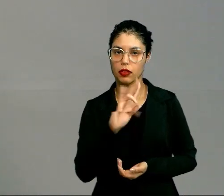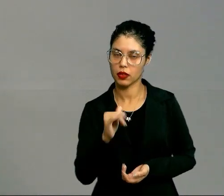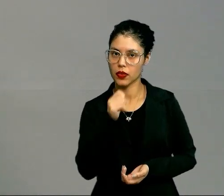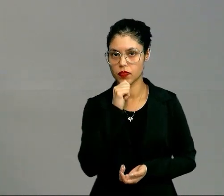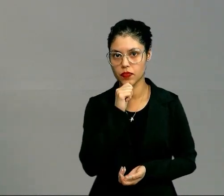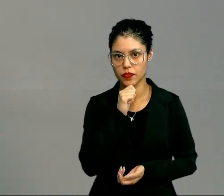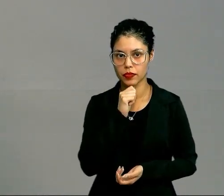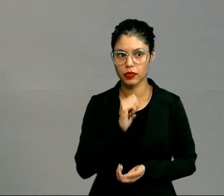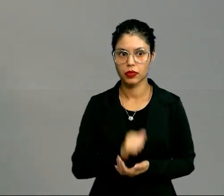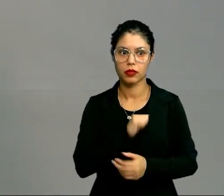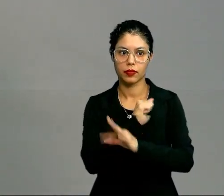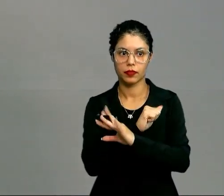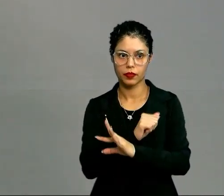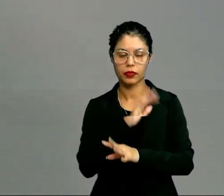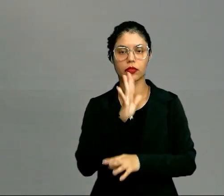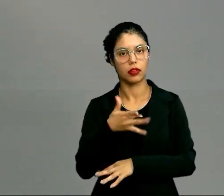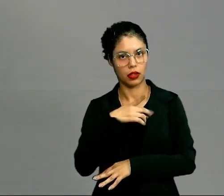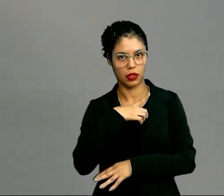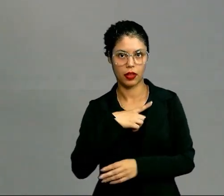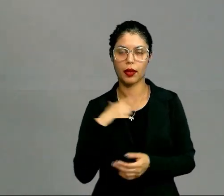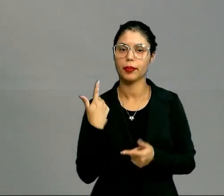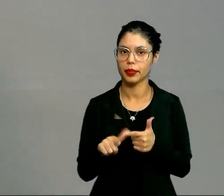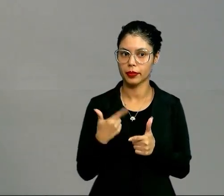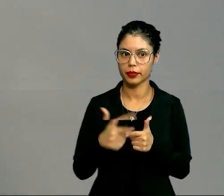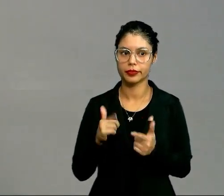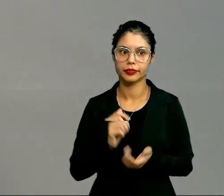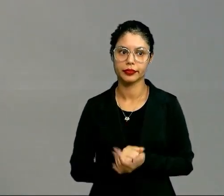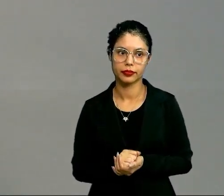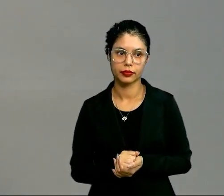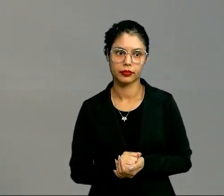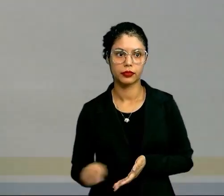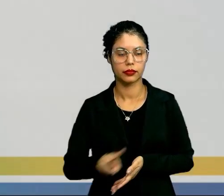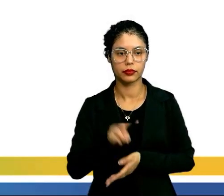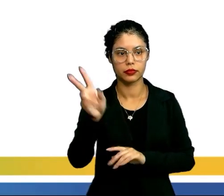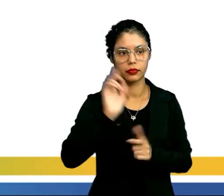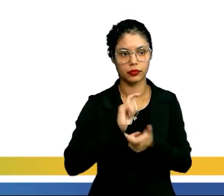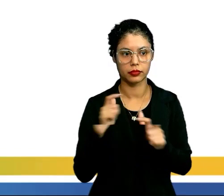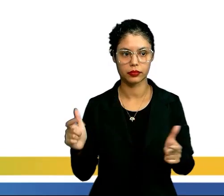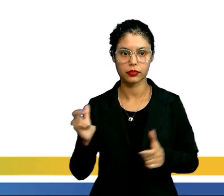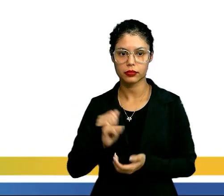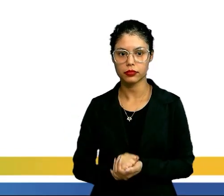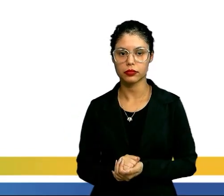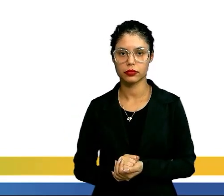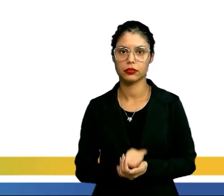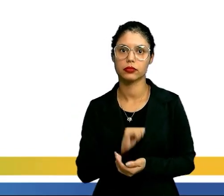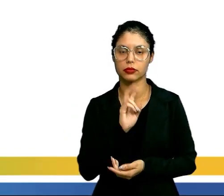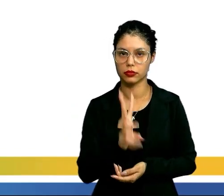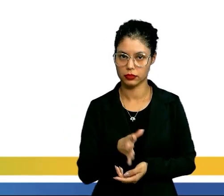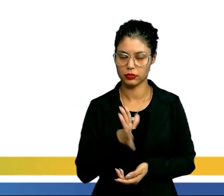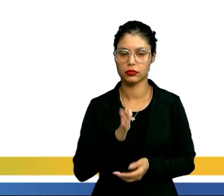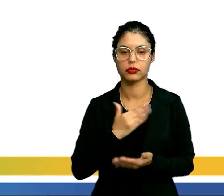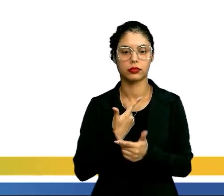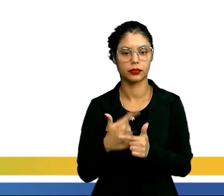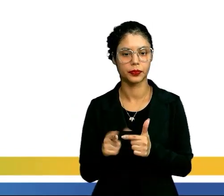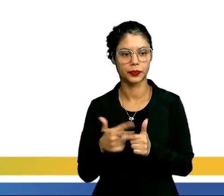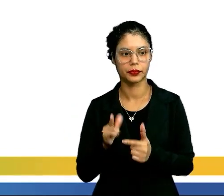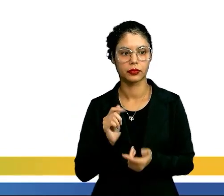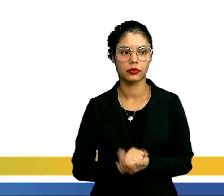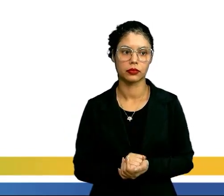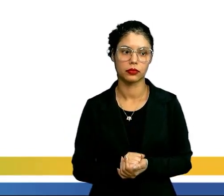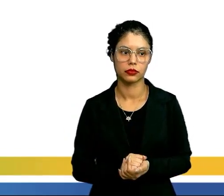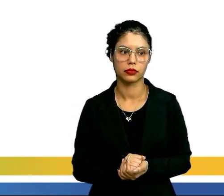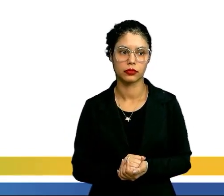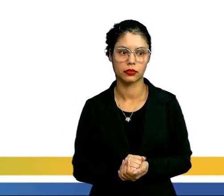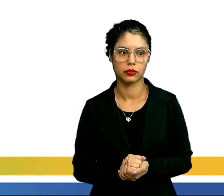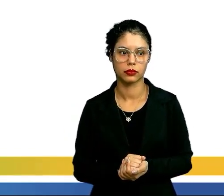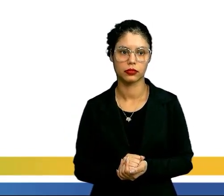tornar um pouco mais ácido. Já é prejudicial à saúde. Com o valor mais alto, então, já é um problema, né? E aí ele